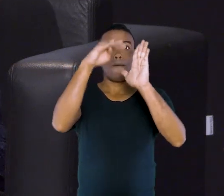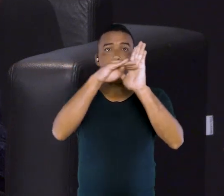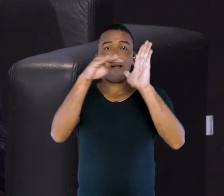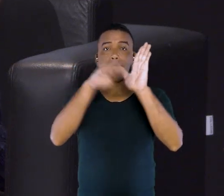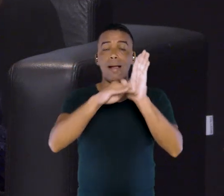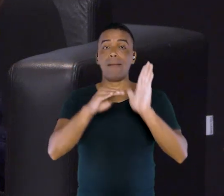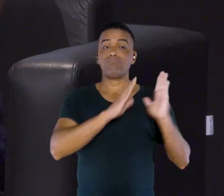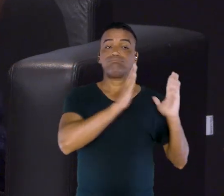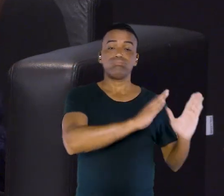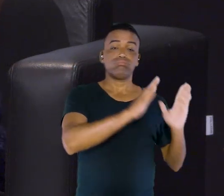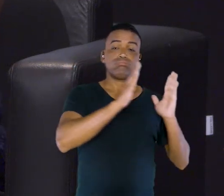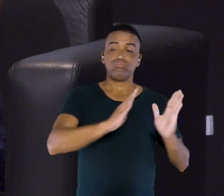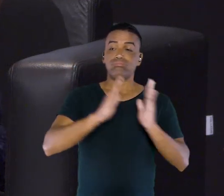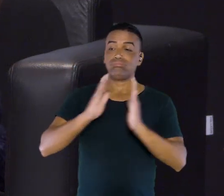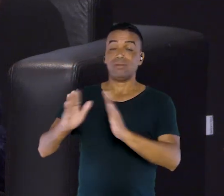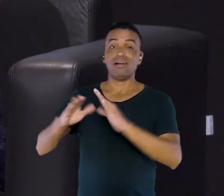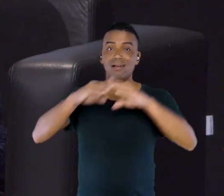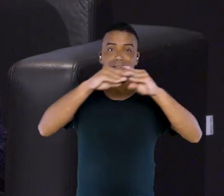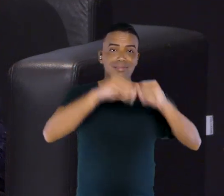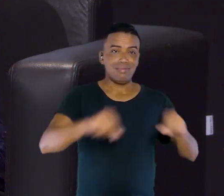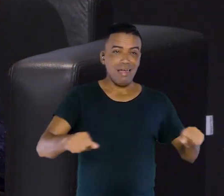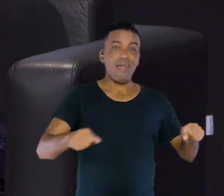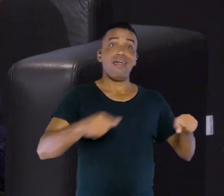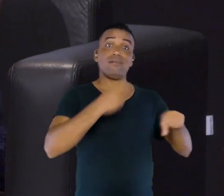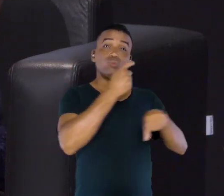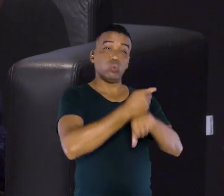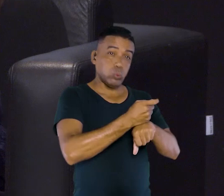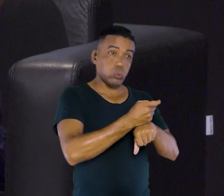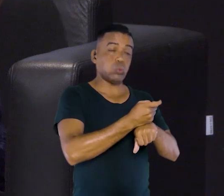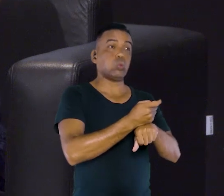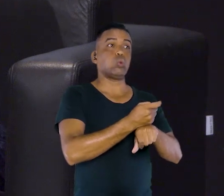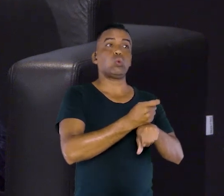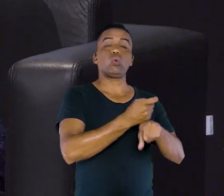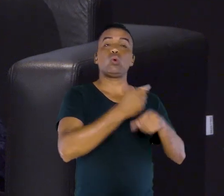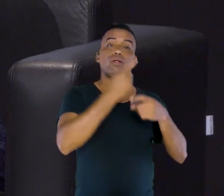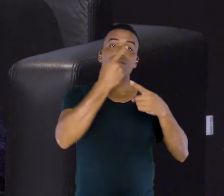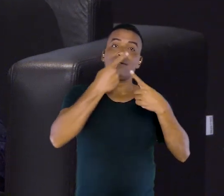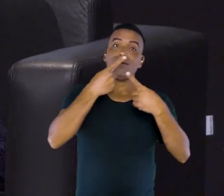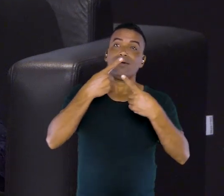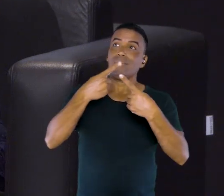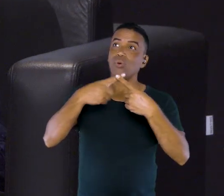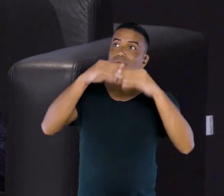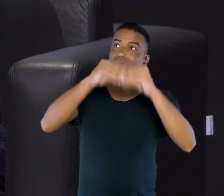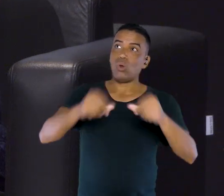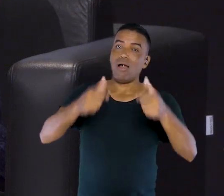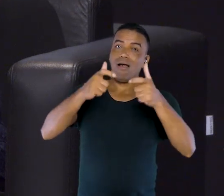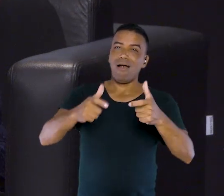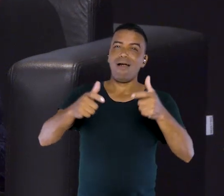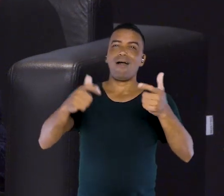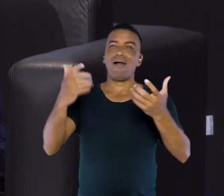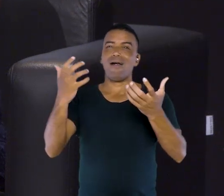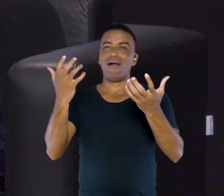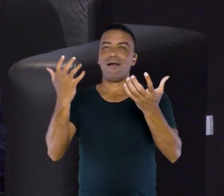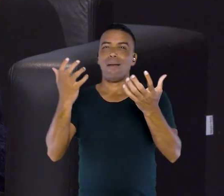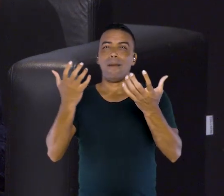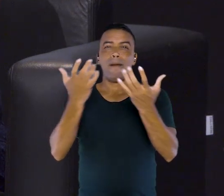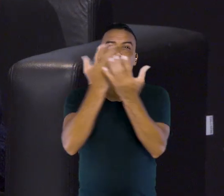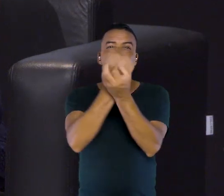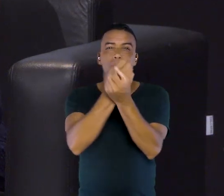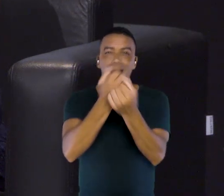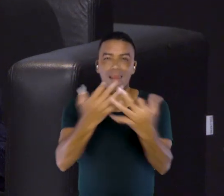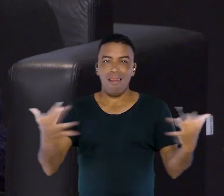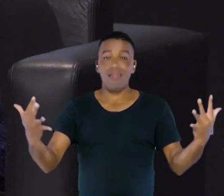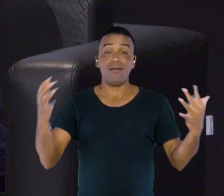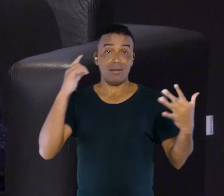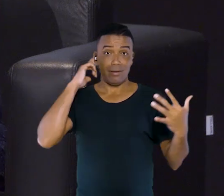para fazer uma roça na terra firme, para fazer uma roça na capoeira, porque eles sabem que